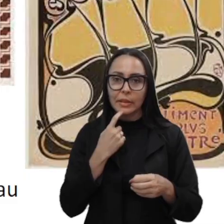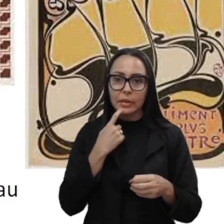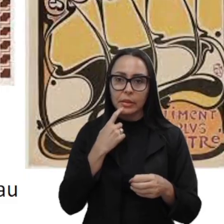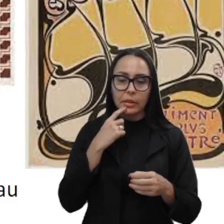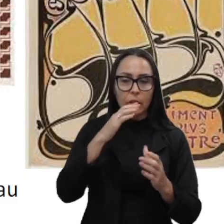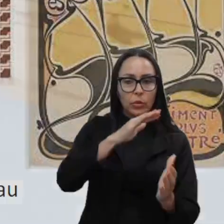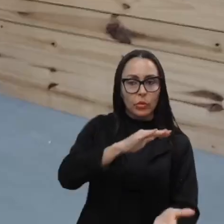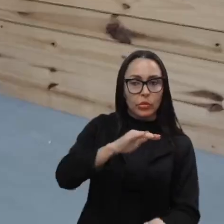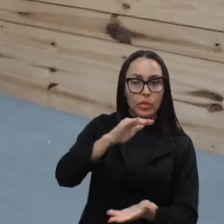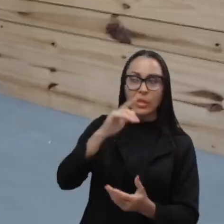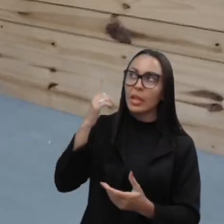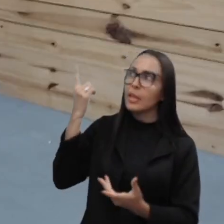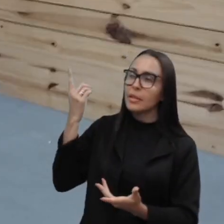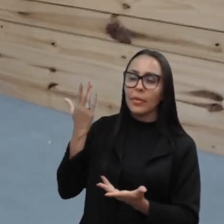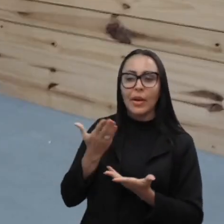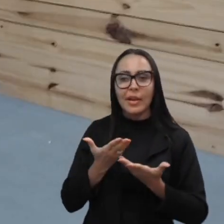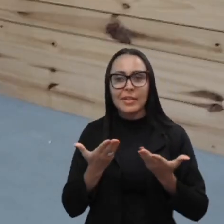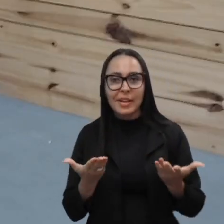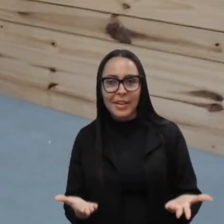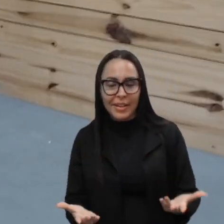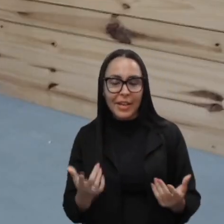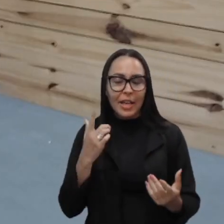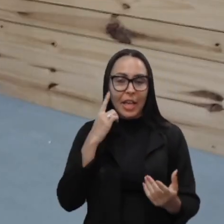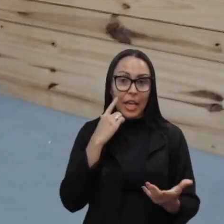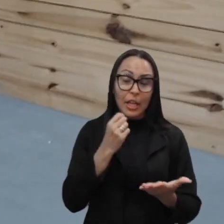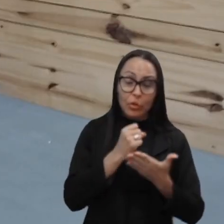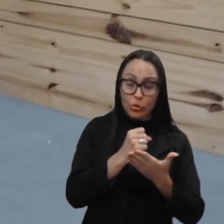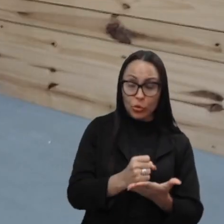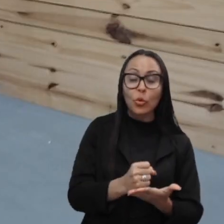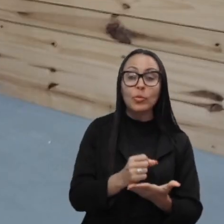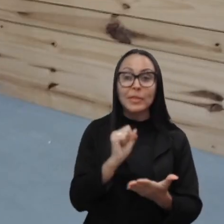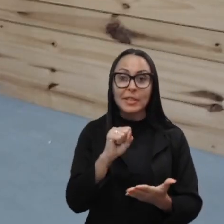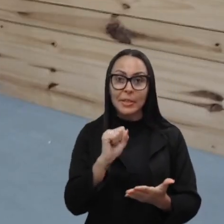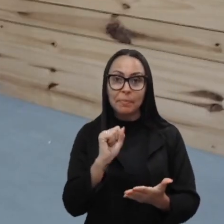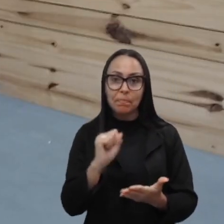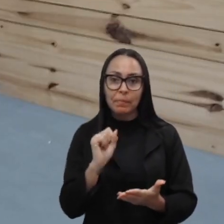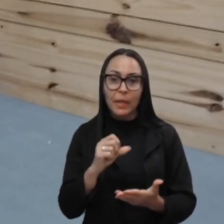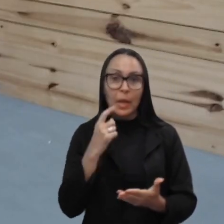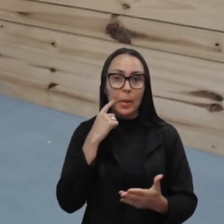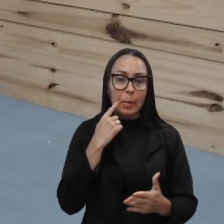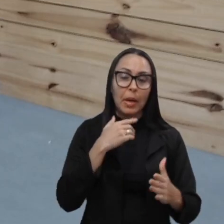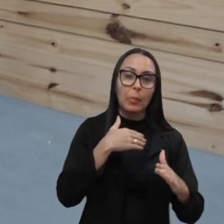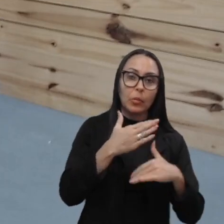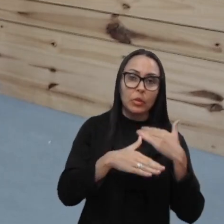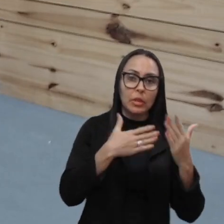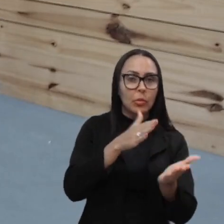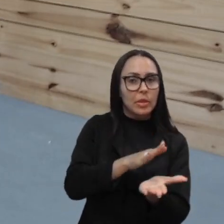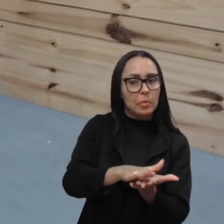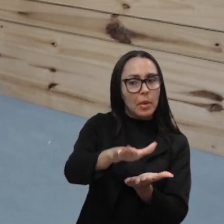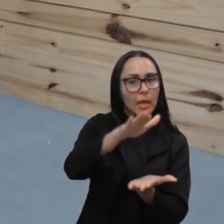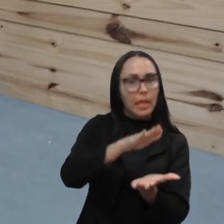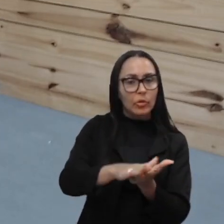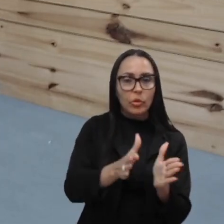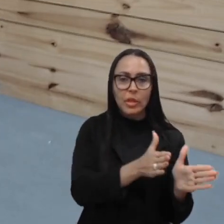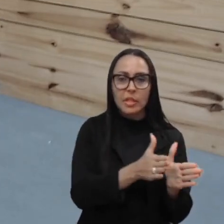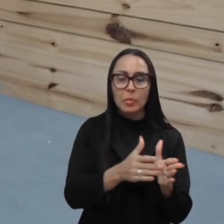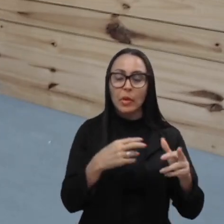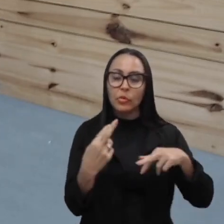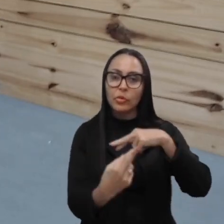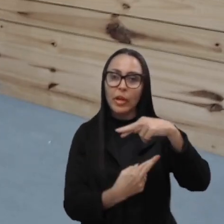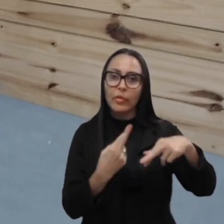foi isso. O Art Nouveau ele contribuiu bastante, né, para essa produção de impressos desse período da